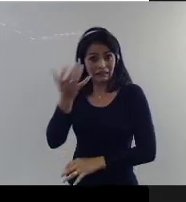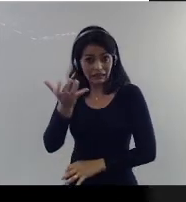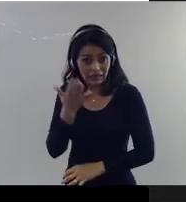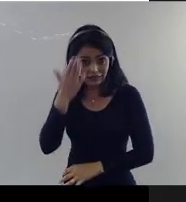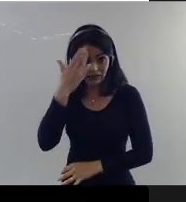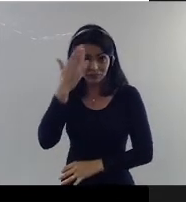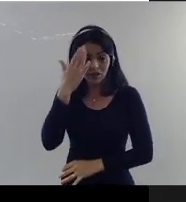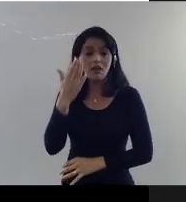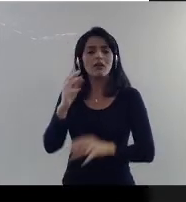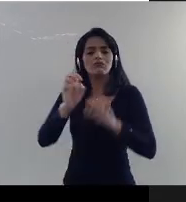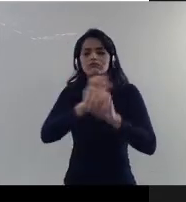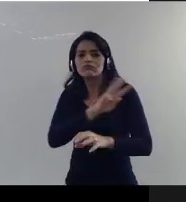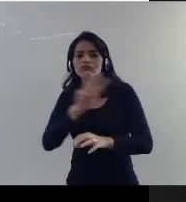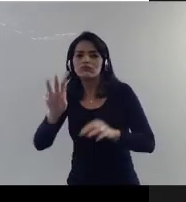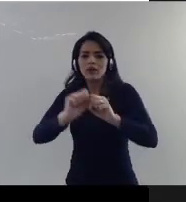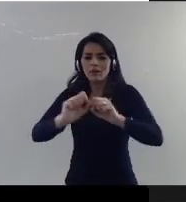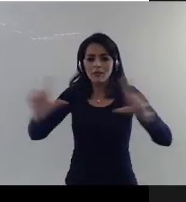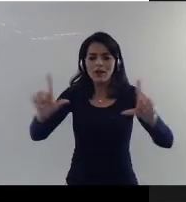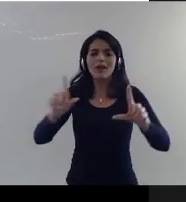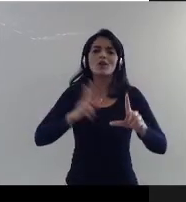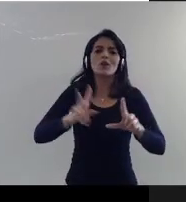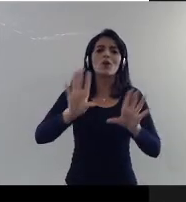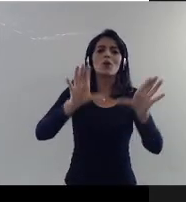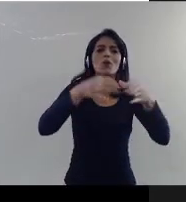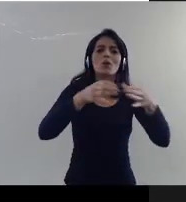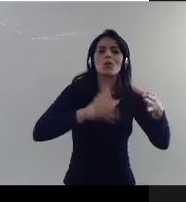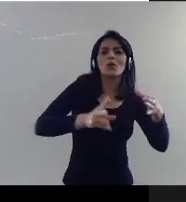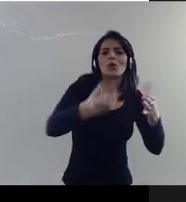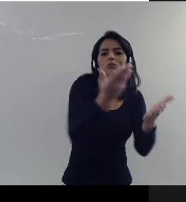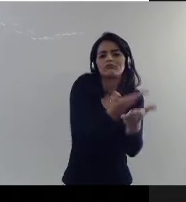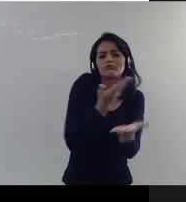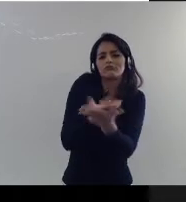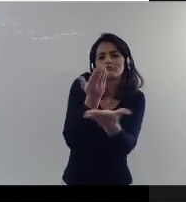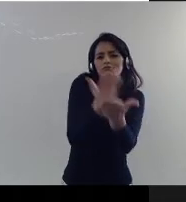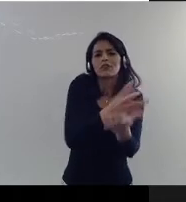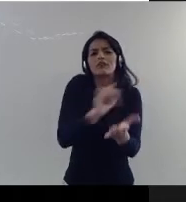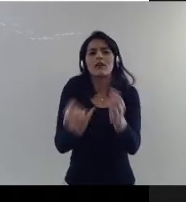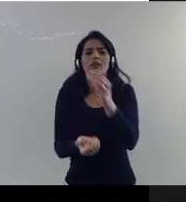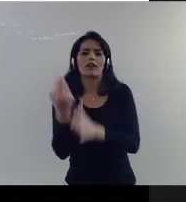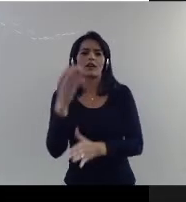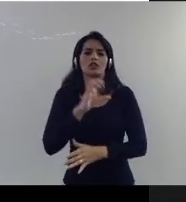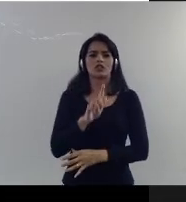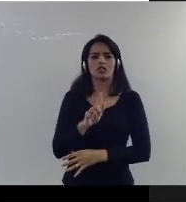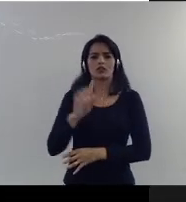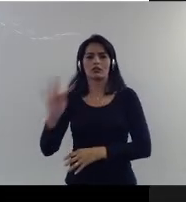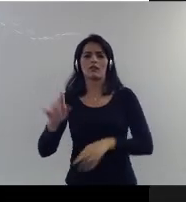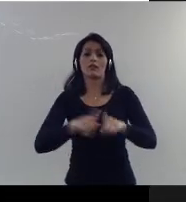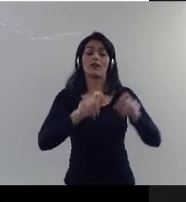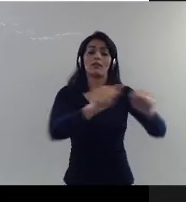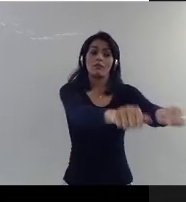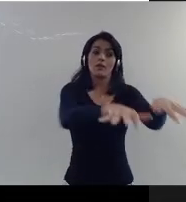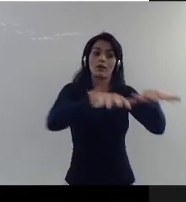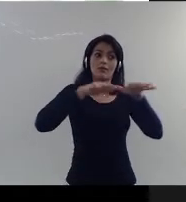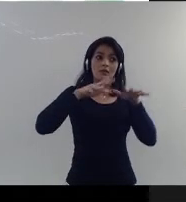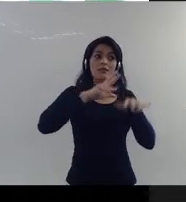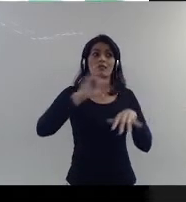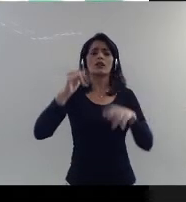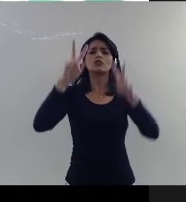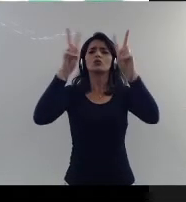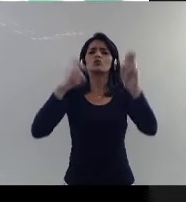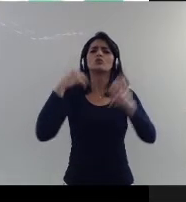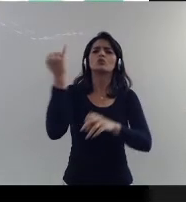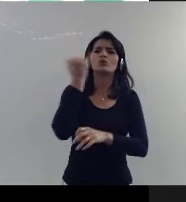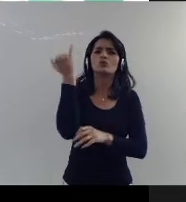bastante interessante. Então, agora continua aí o grupo de estudos, isso vai ainda para o GT, para o plenário. Então, um dos assuntos importantes, né, uma